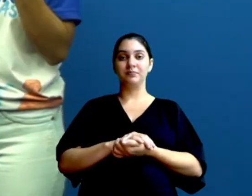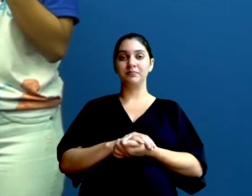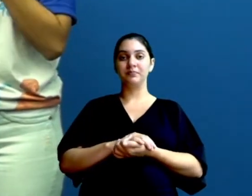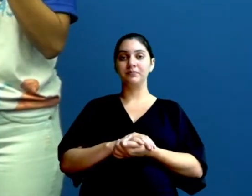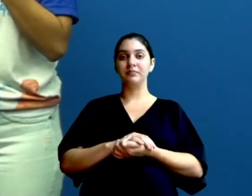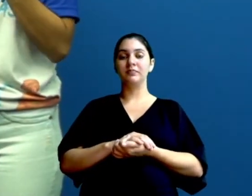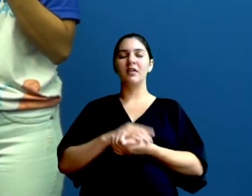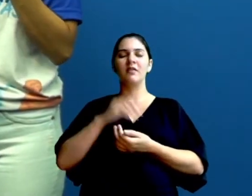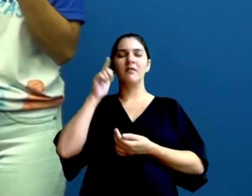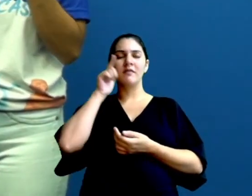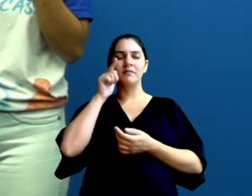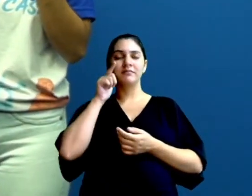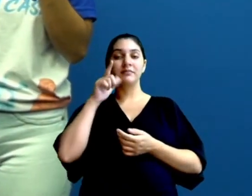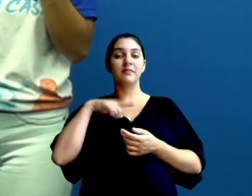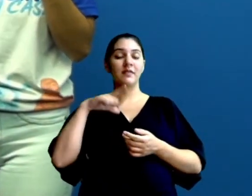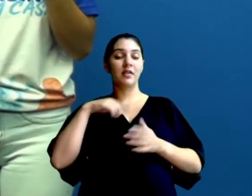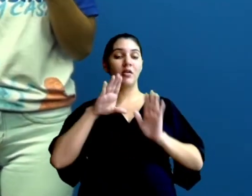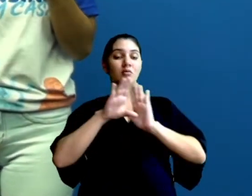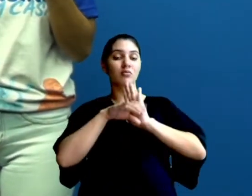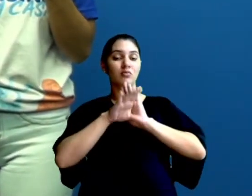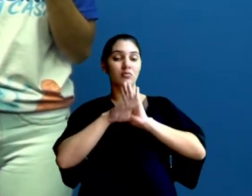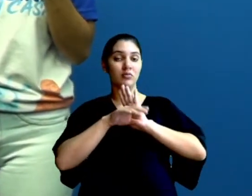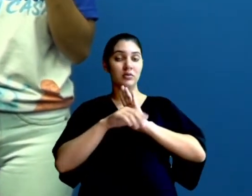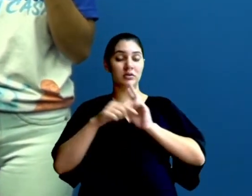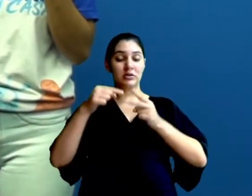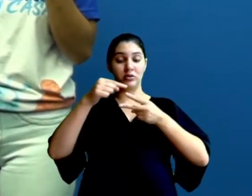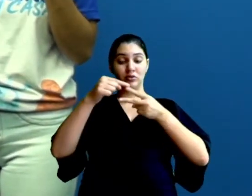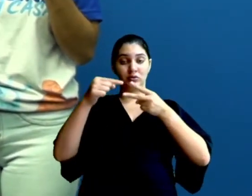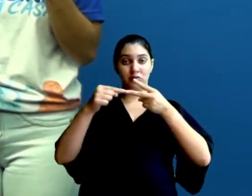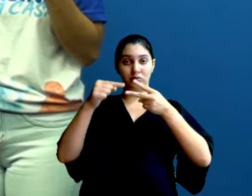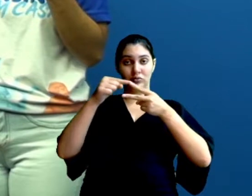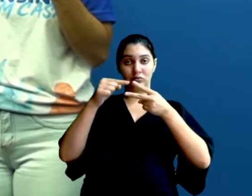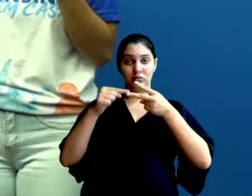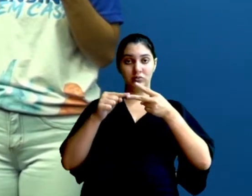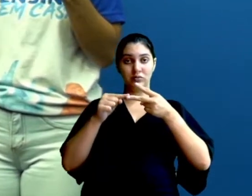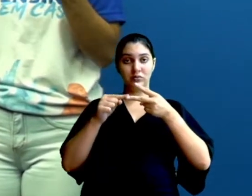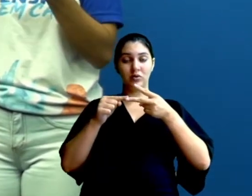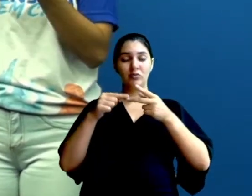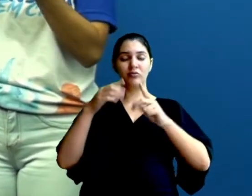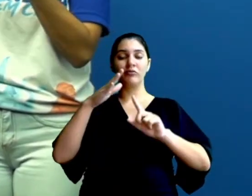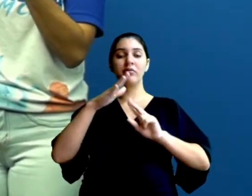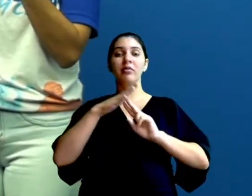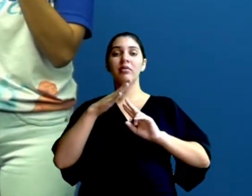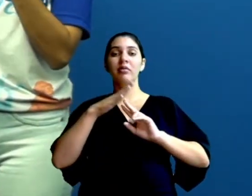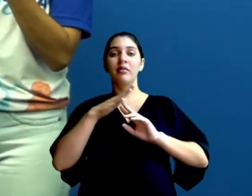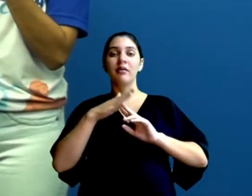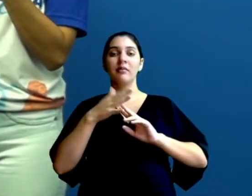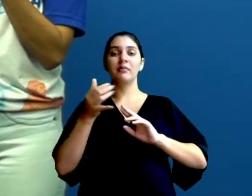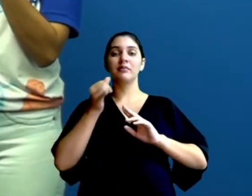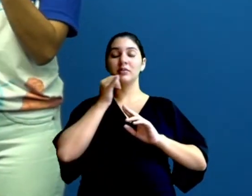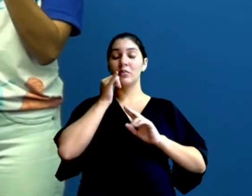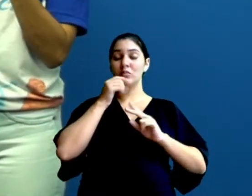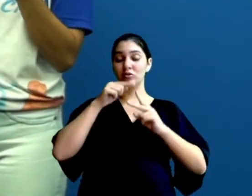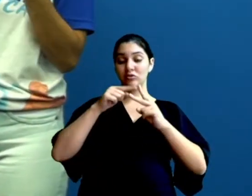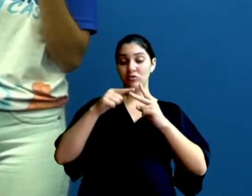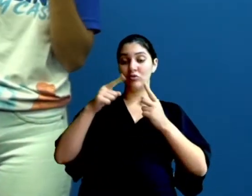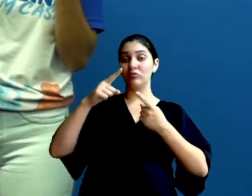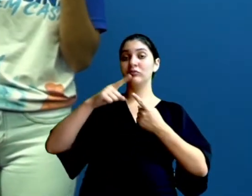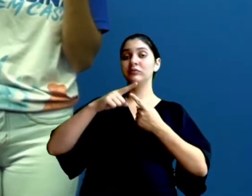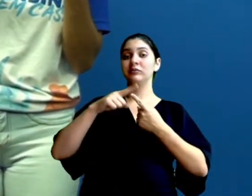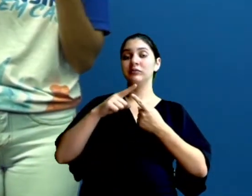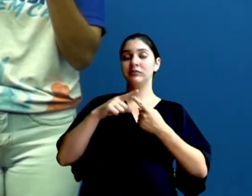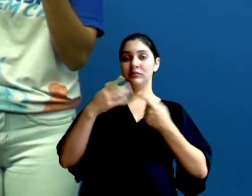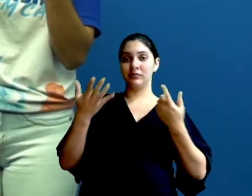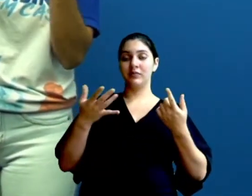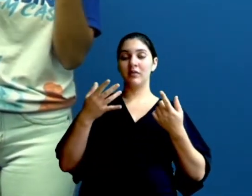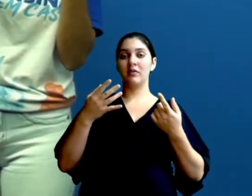ele vai conceituar esses dois tempos, né? Esses dois modos.